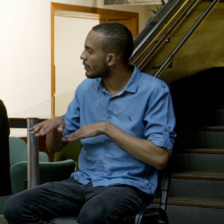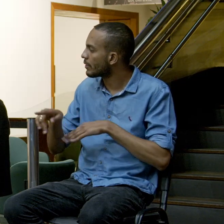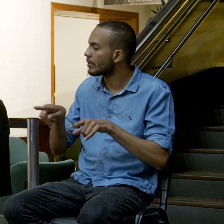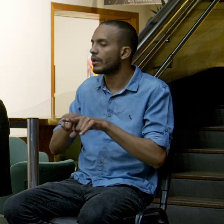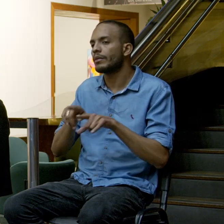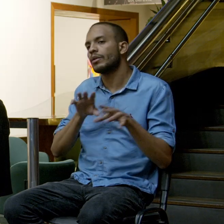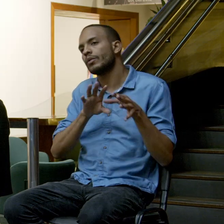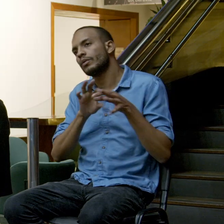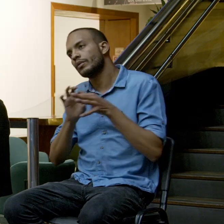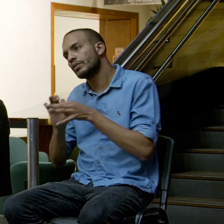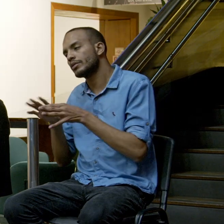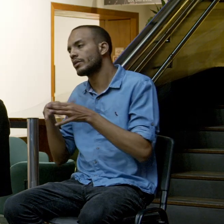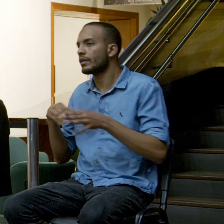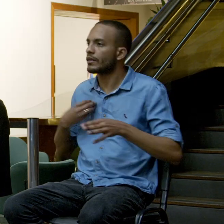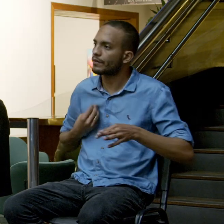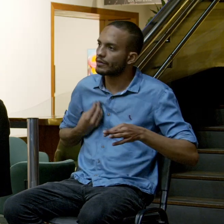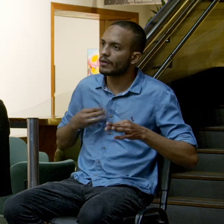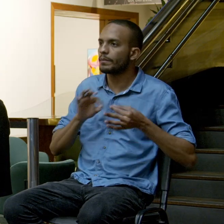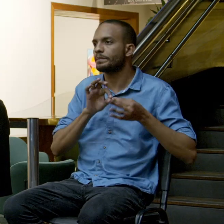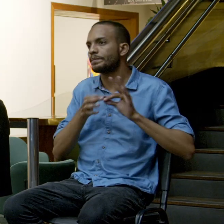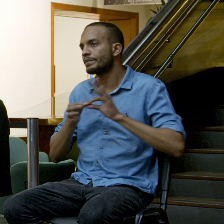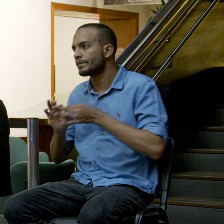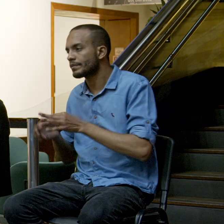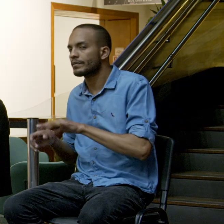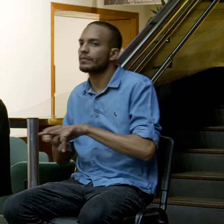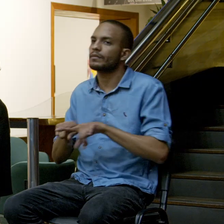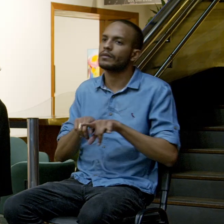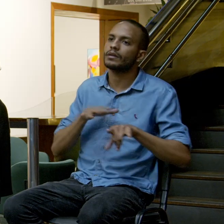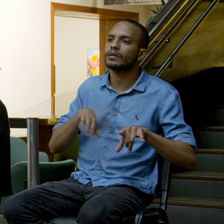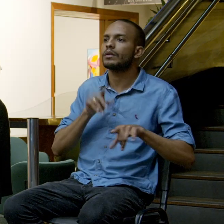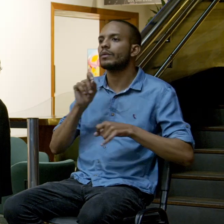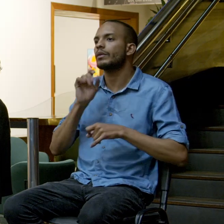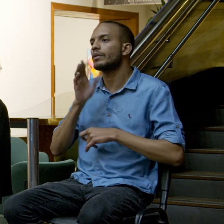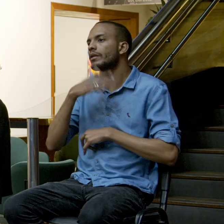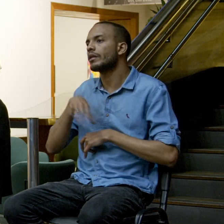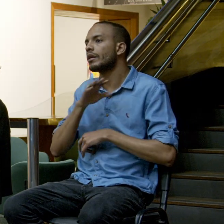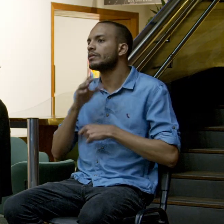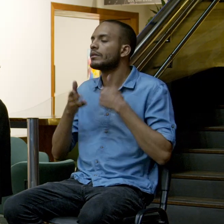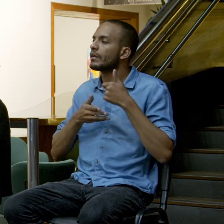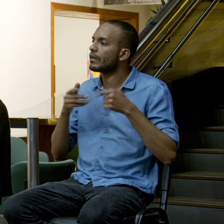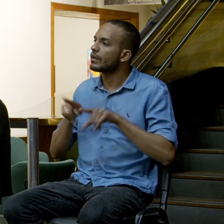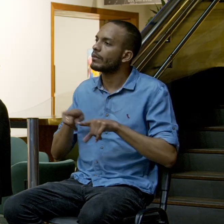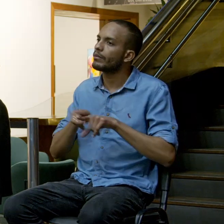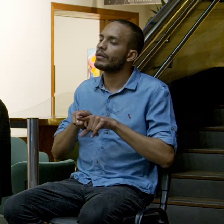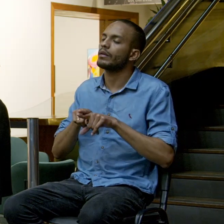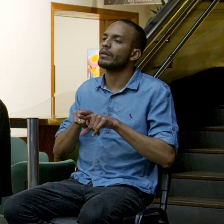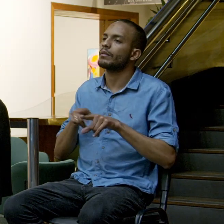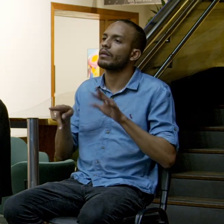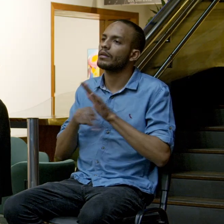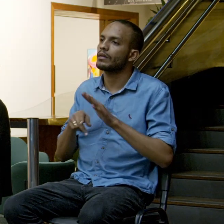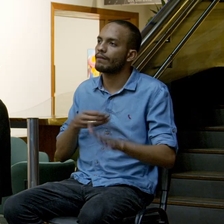contexto da época, o impedimento das subjetividades, a catástrofe da subjetividade numa era da instrumentalização da